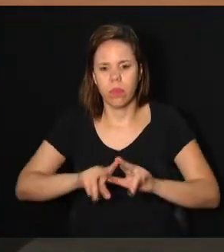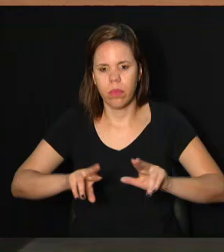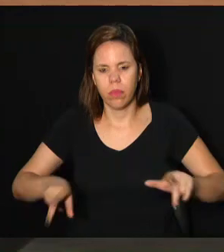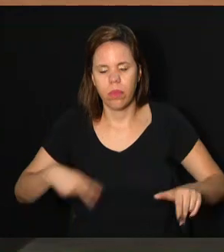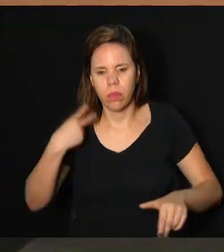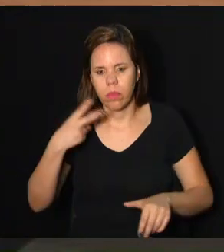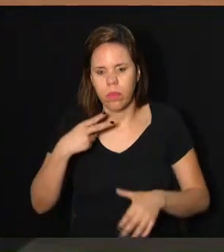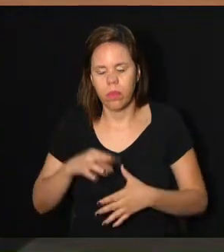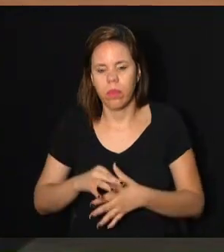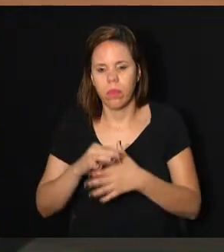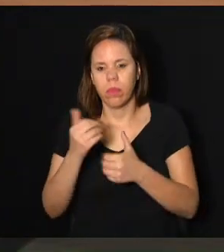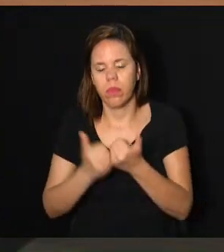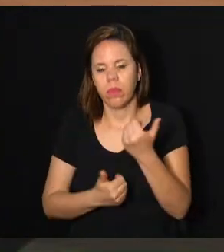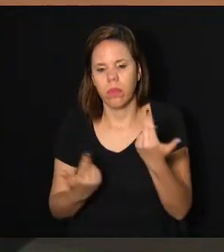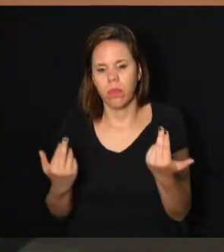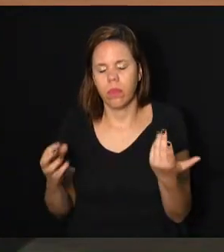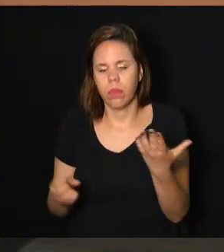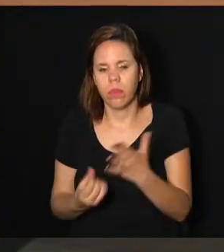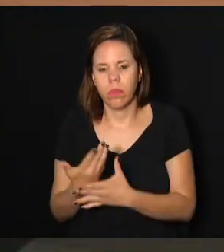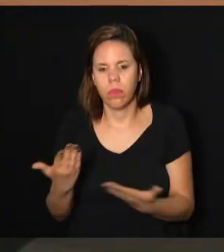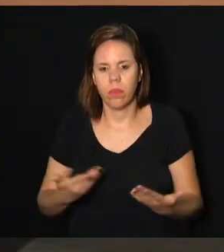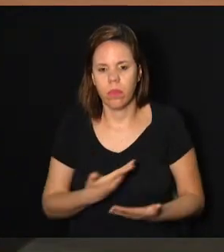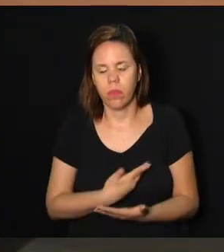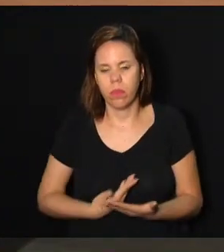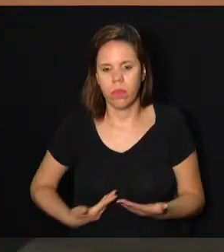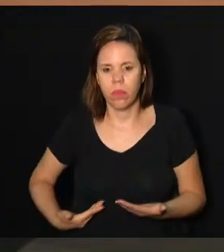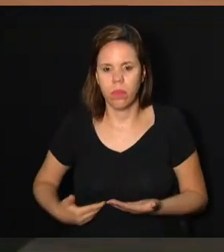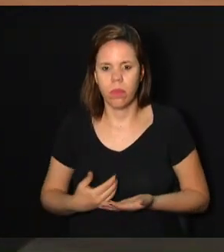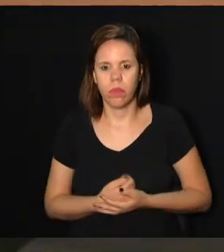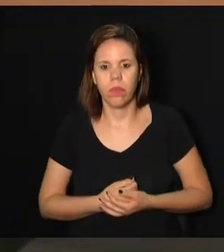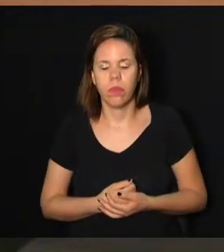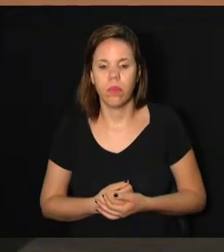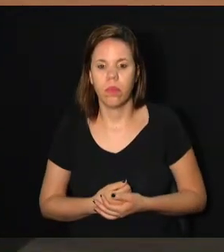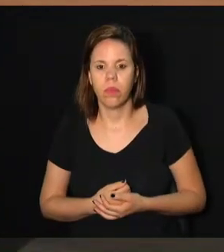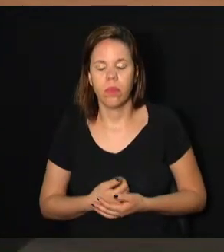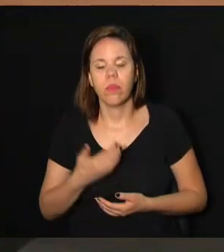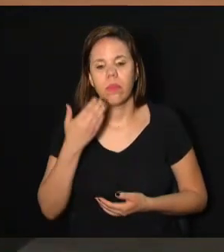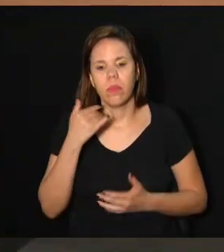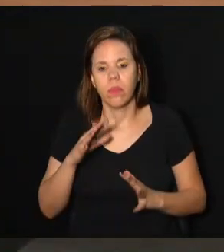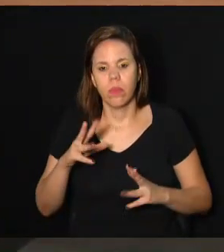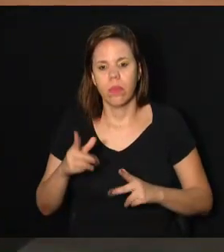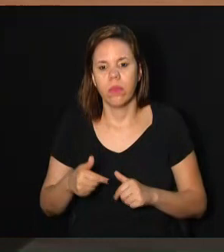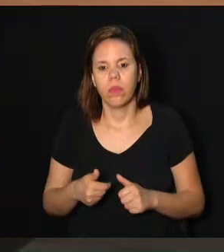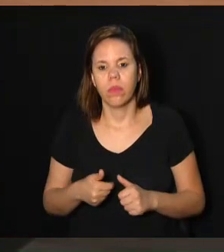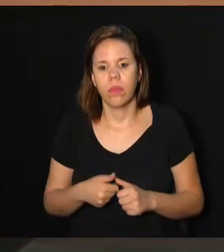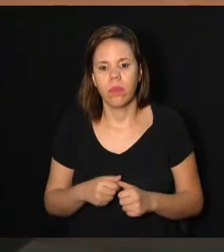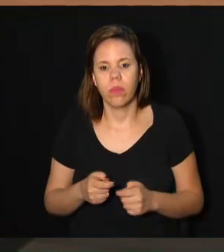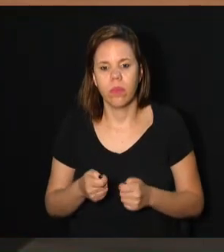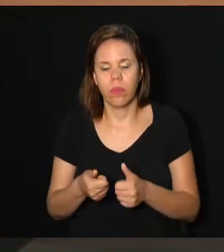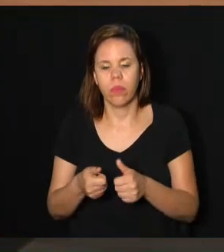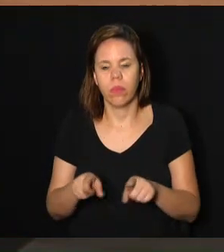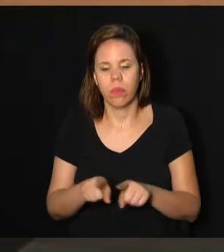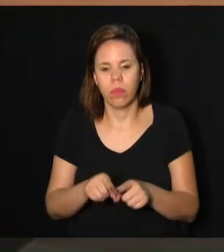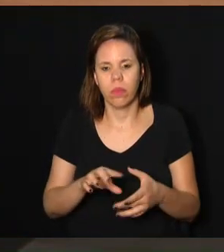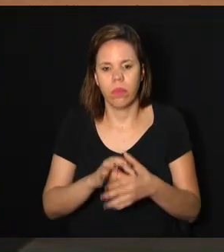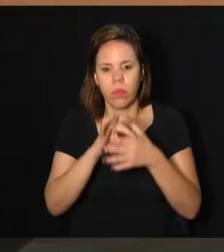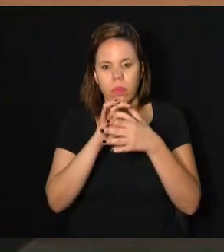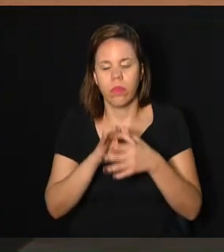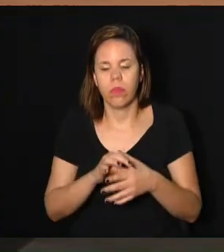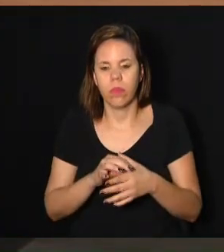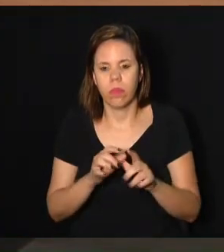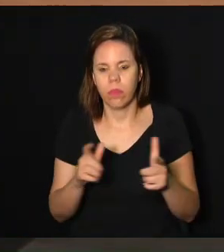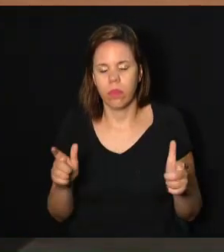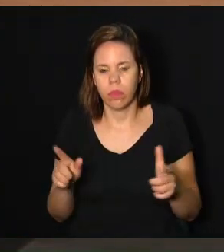liderança e vice-liderança, como é hoje, do governo, que gozarão de todas as prerrogativas concedidas às lideranças, sendo esse designado com